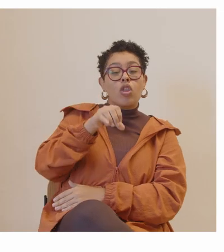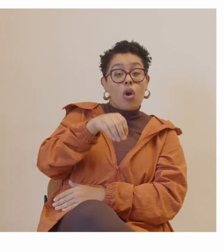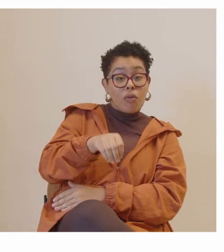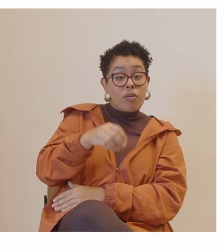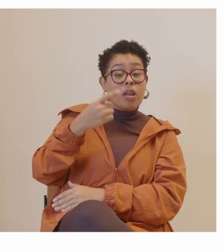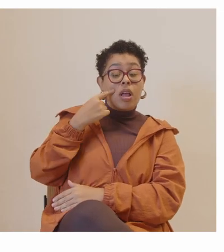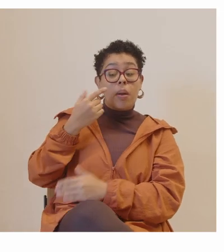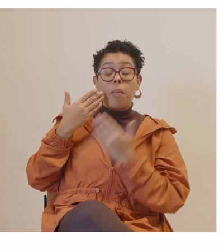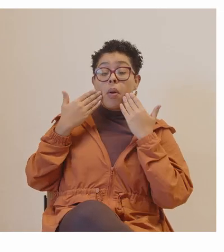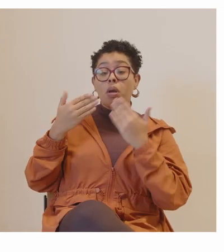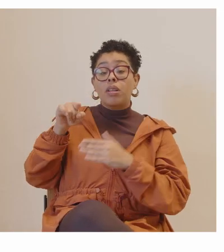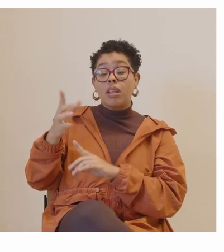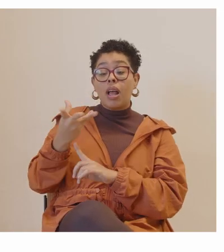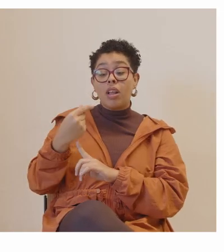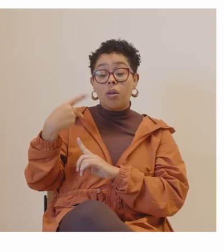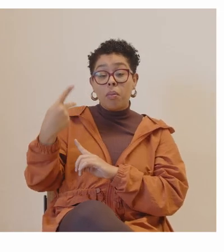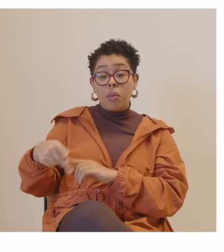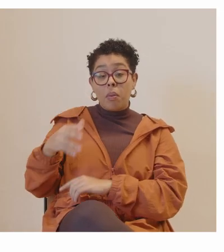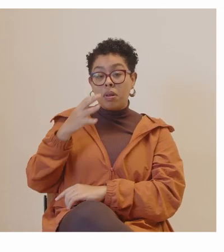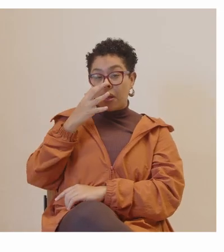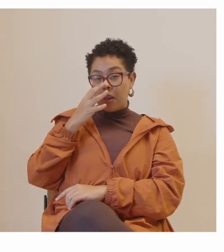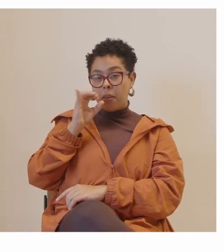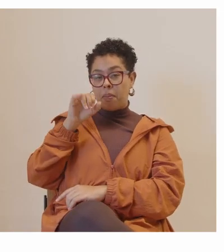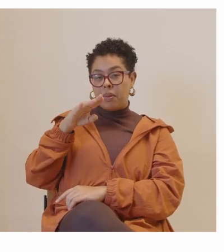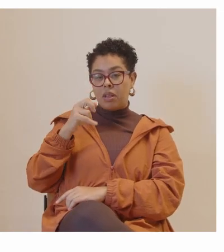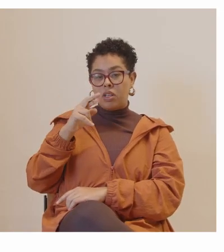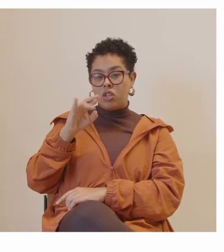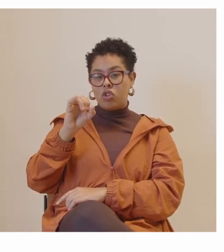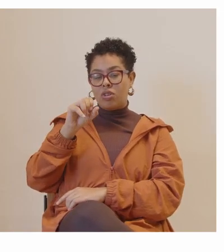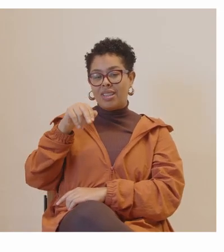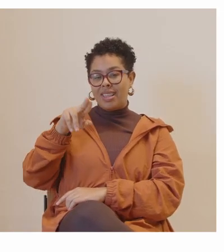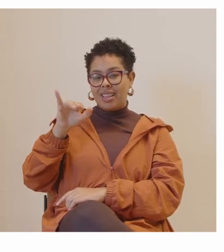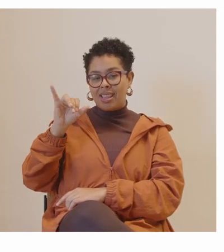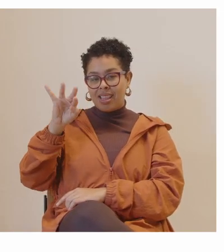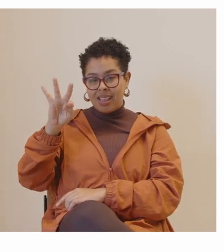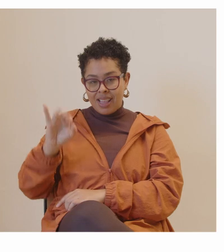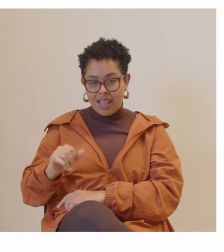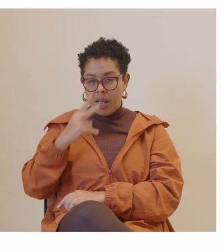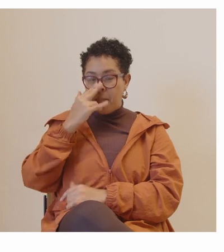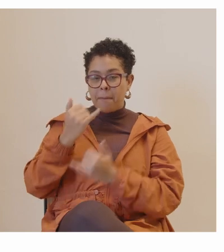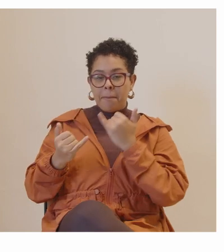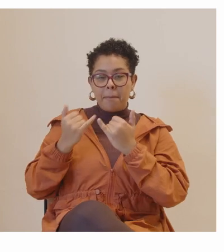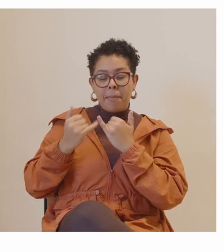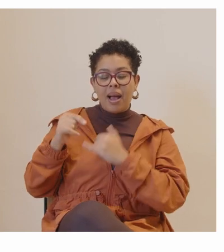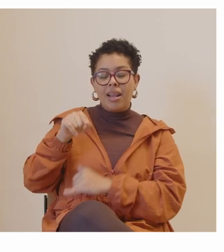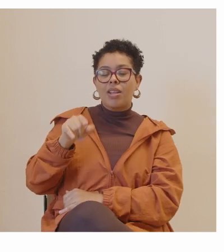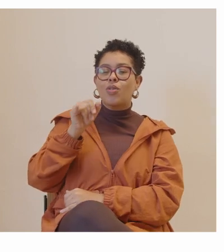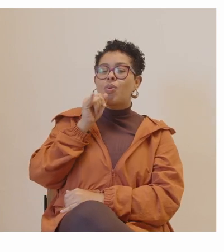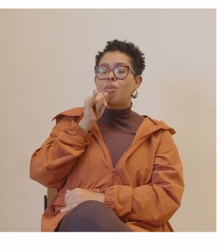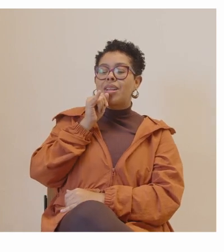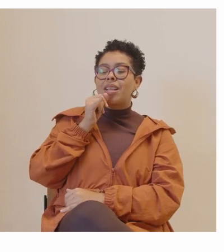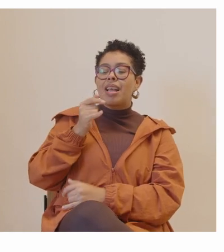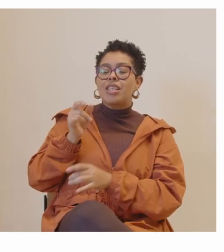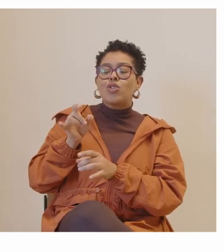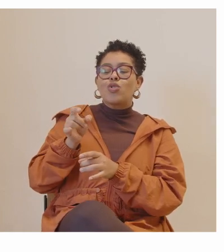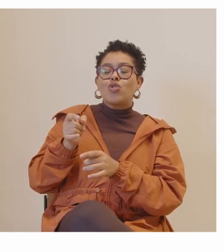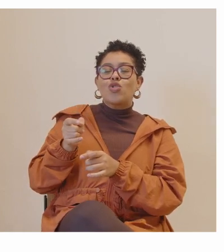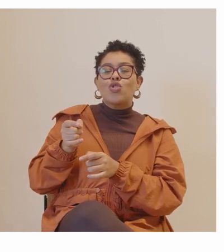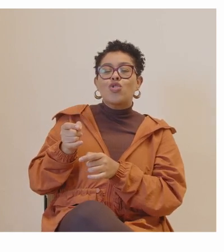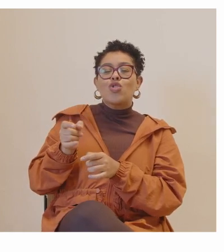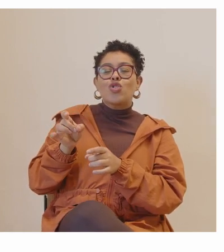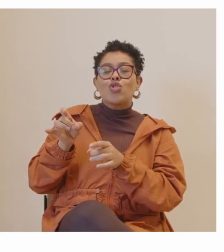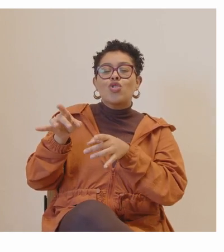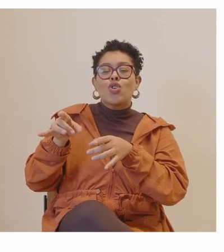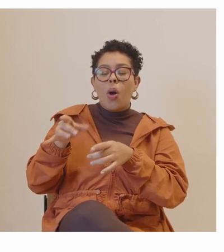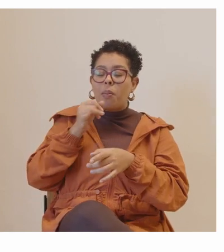que os impressionistas eles são uma espécie de enfim, rastro, né, um resquício do crescimento